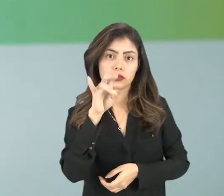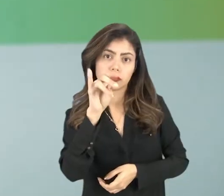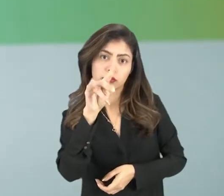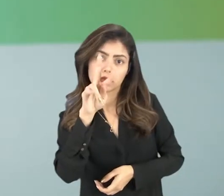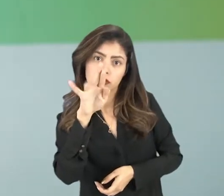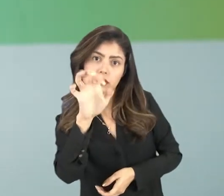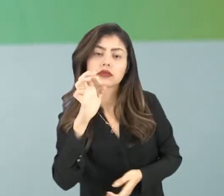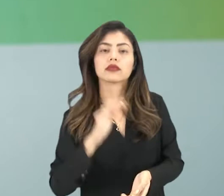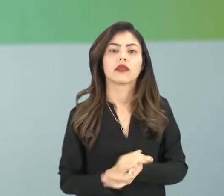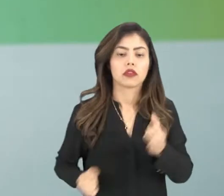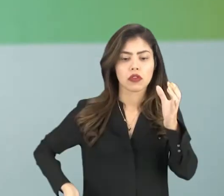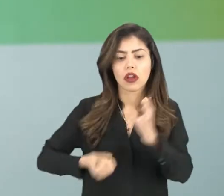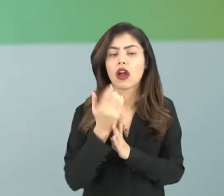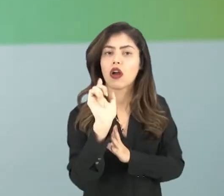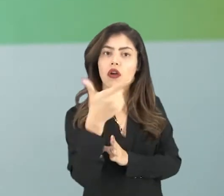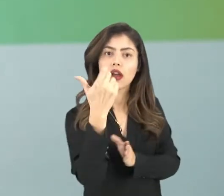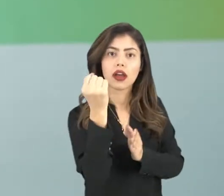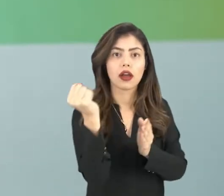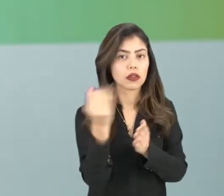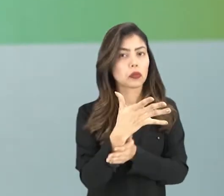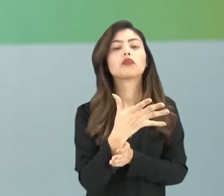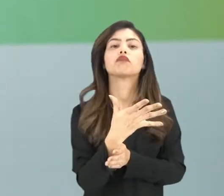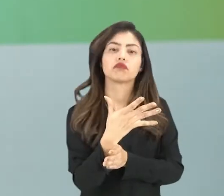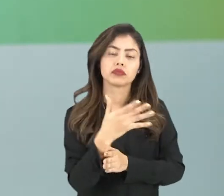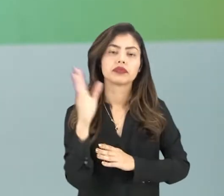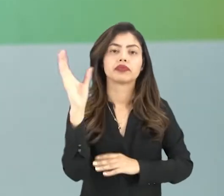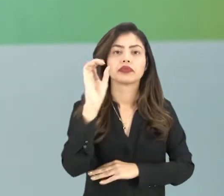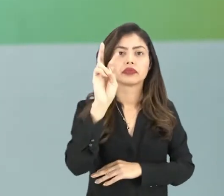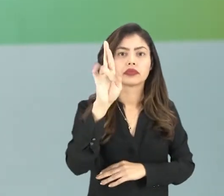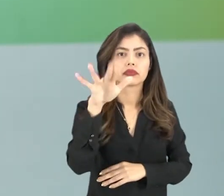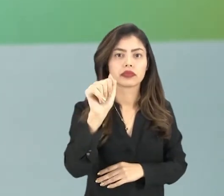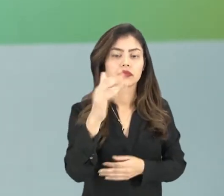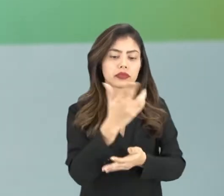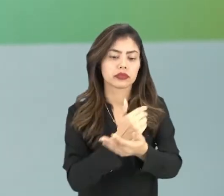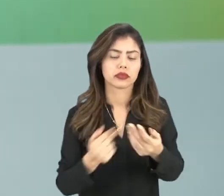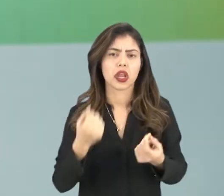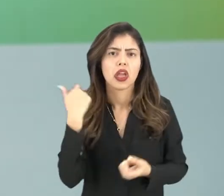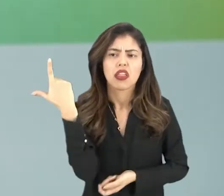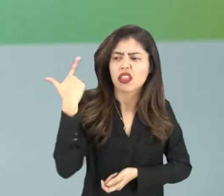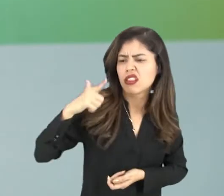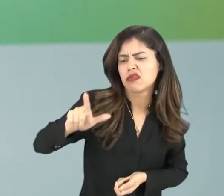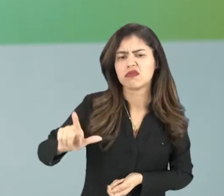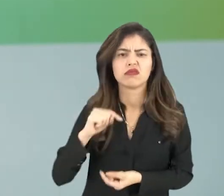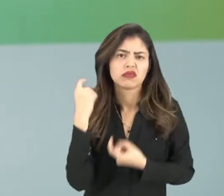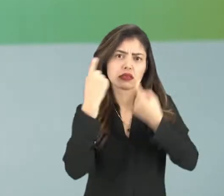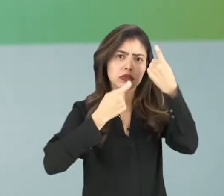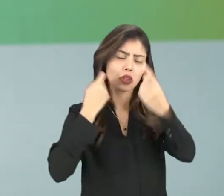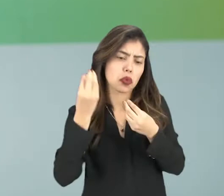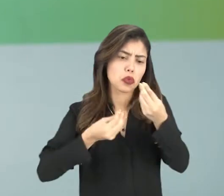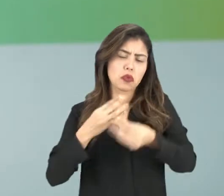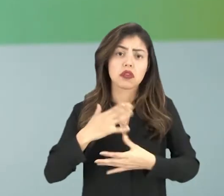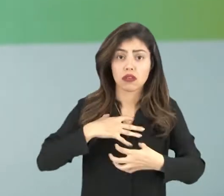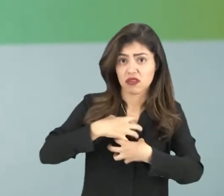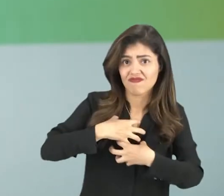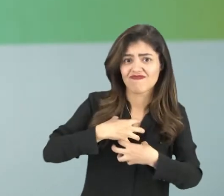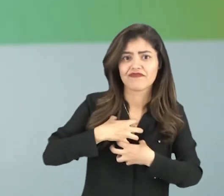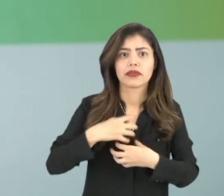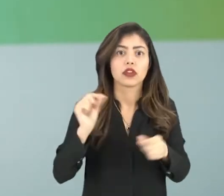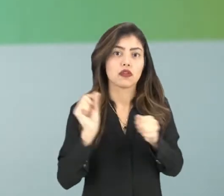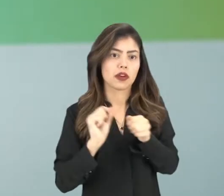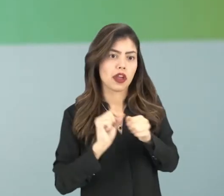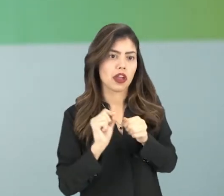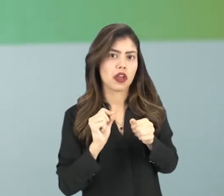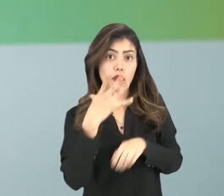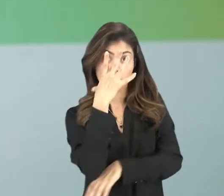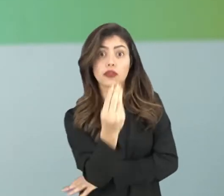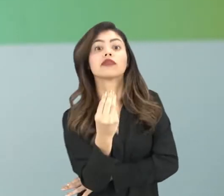nós criamos uma obra de arte. É quando eu não consigo mais me expressar como eu gostaria, que eu vou lá e produzo uma